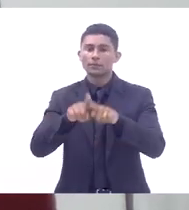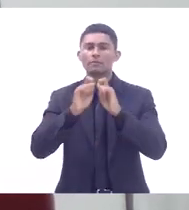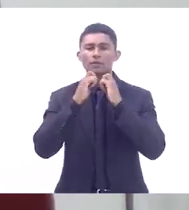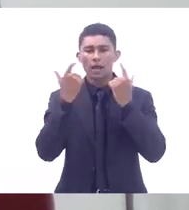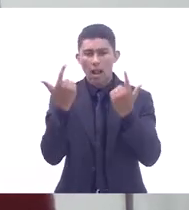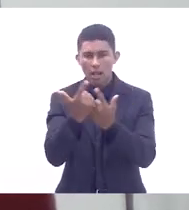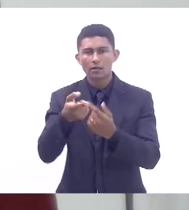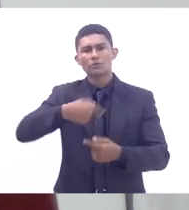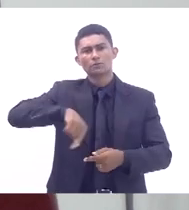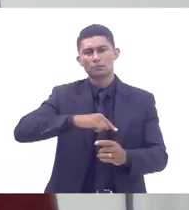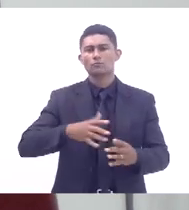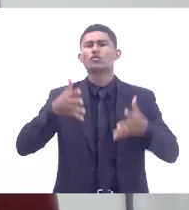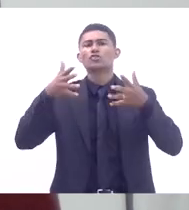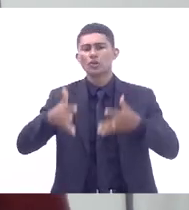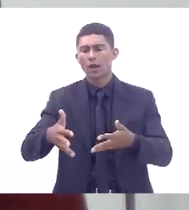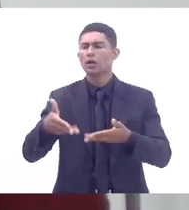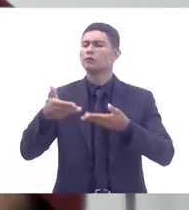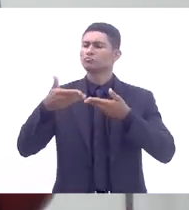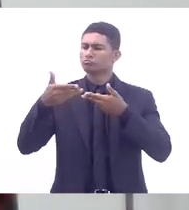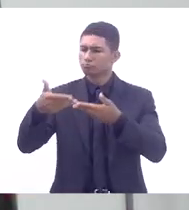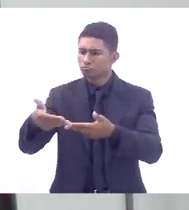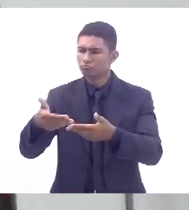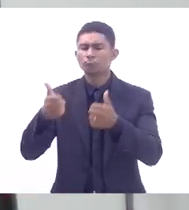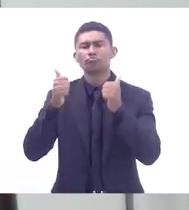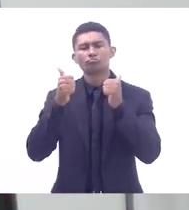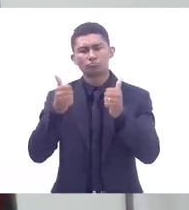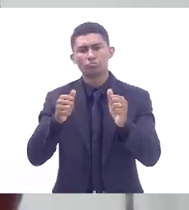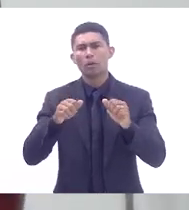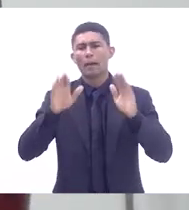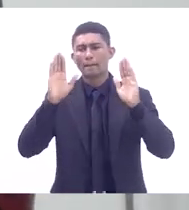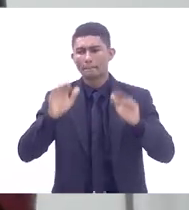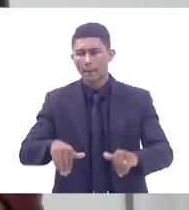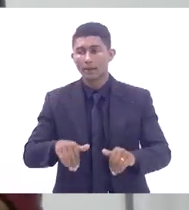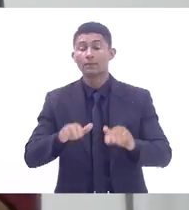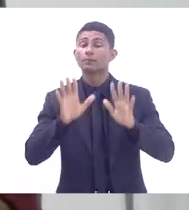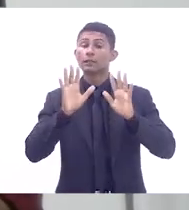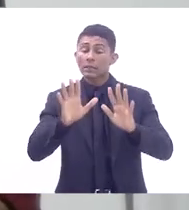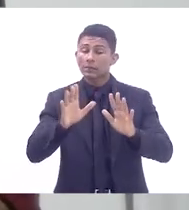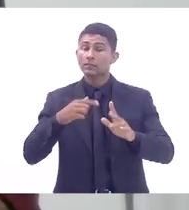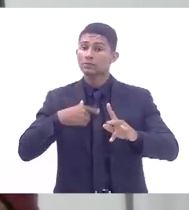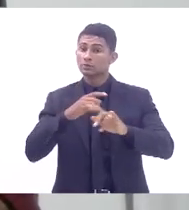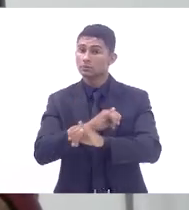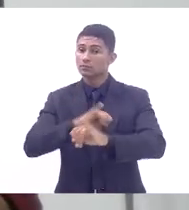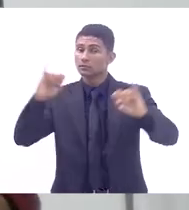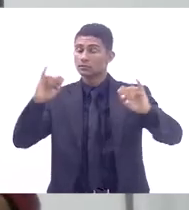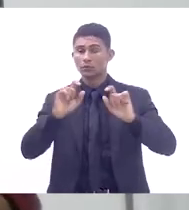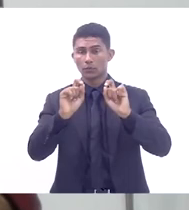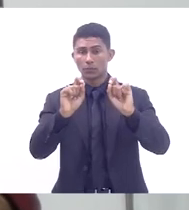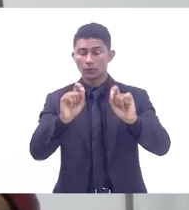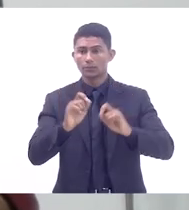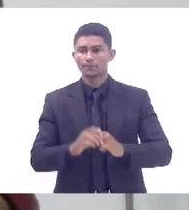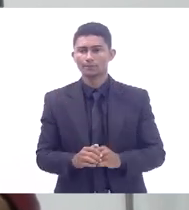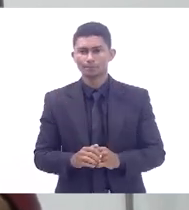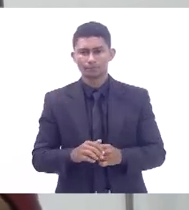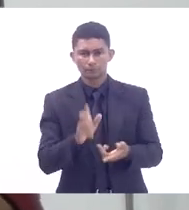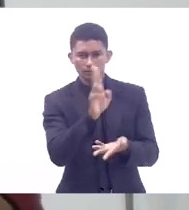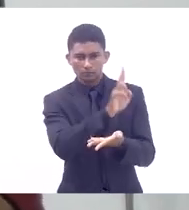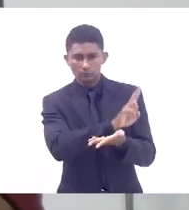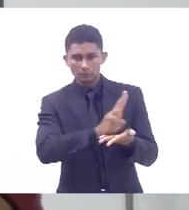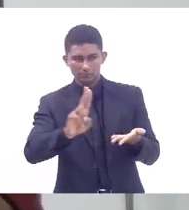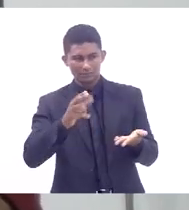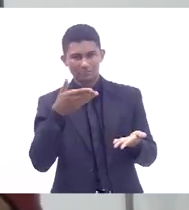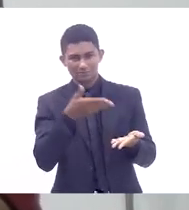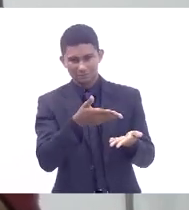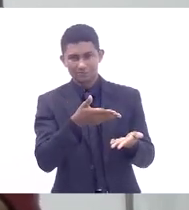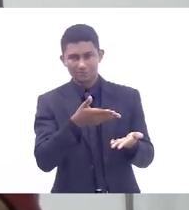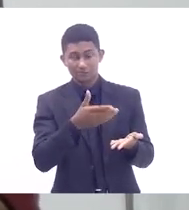alerj e eu gostaria de fazer um chamar uma atenção para o seguinte uma universidade ela